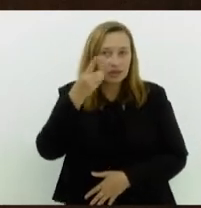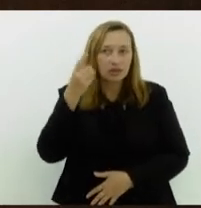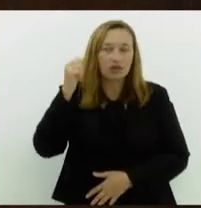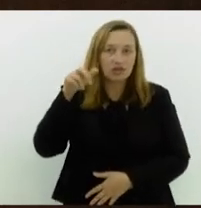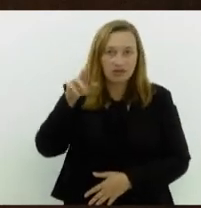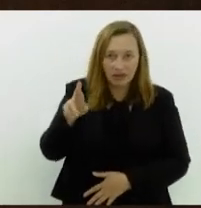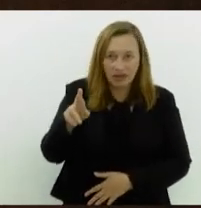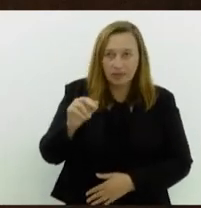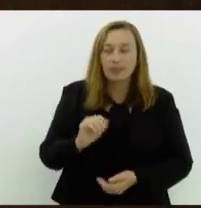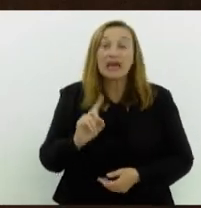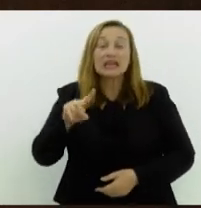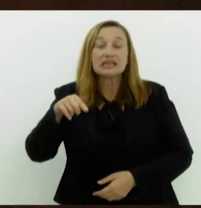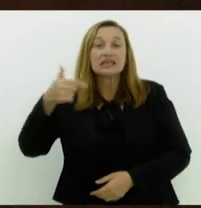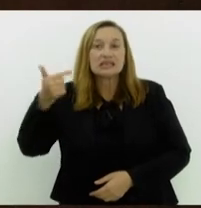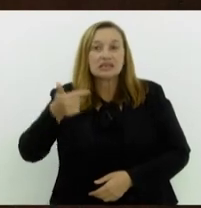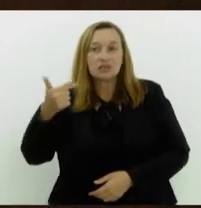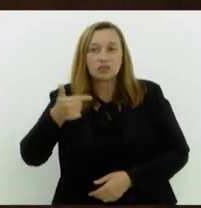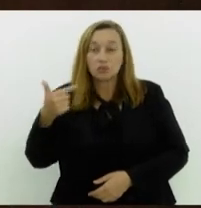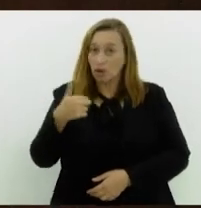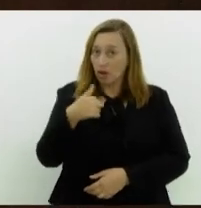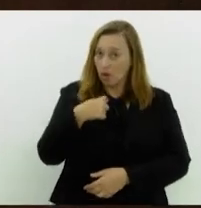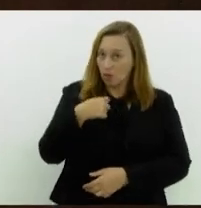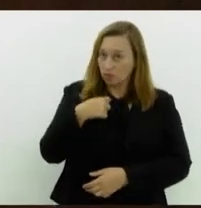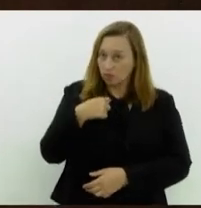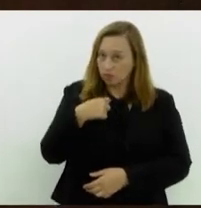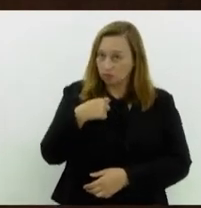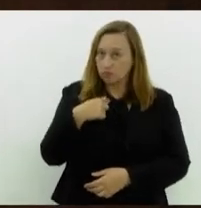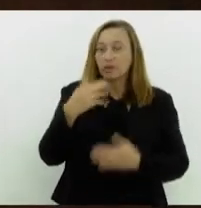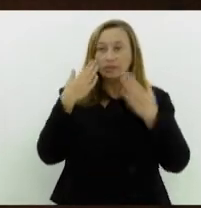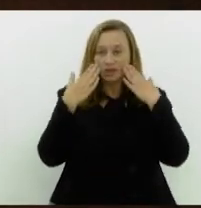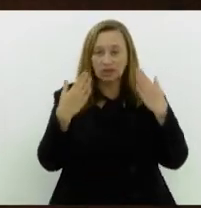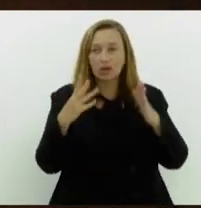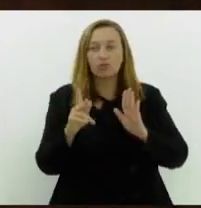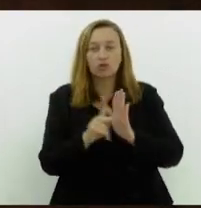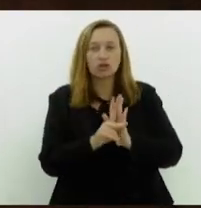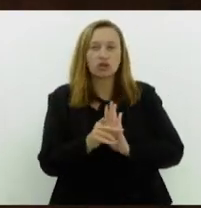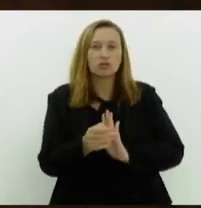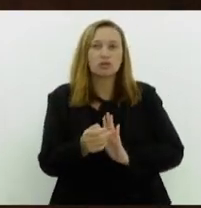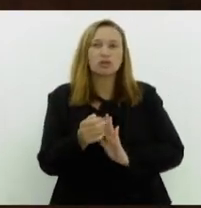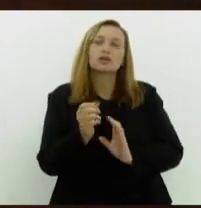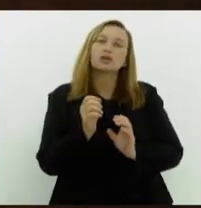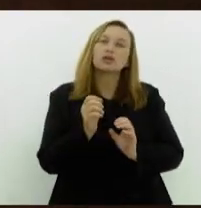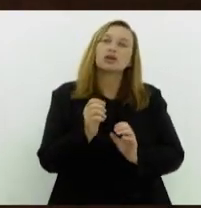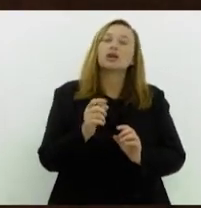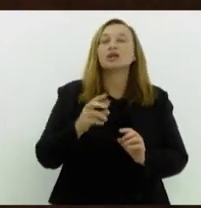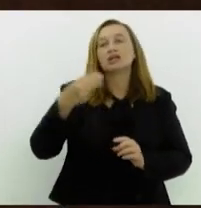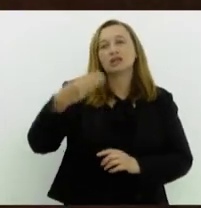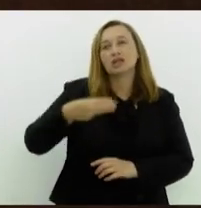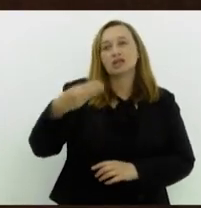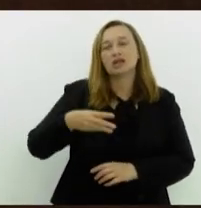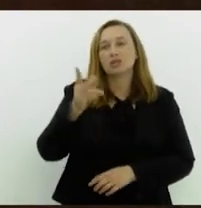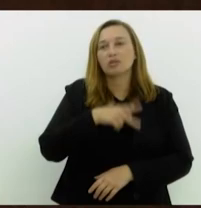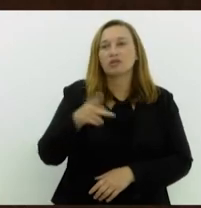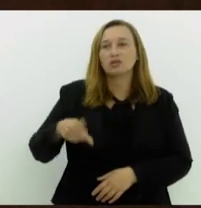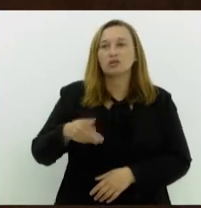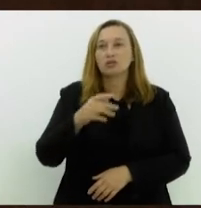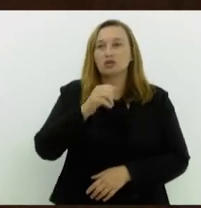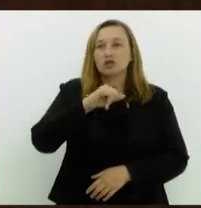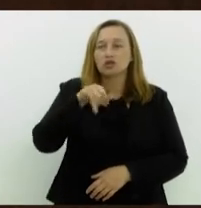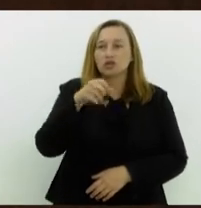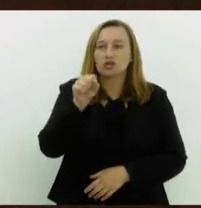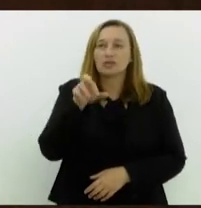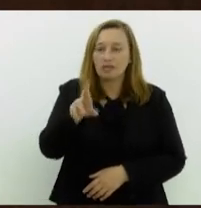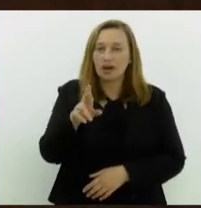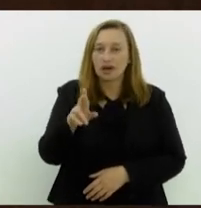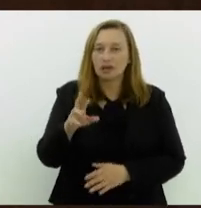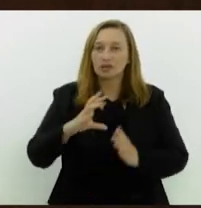Rosenberg. Em segundo lugar, fui eu, que apresentei um projeto até um pouco mais amplo. Em terceiro lugar, o professor Josemar, do